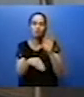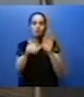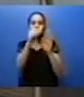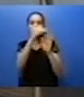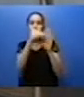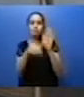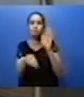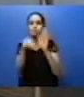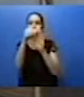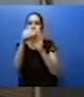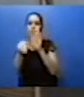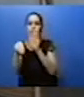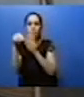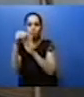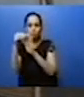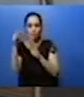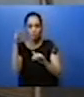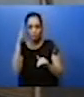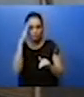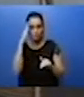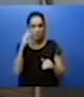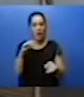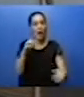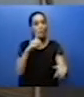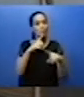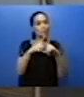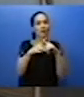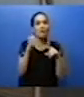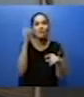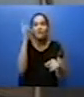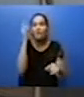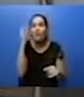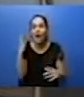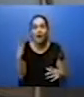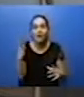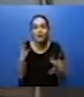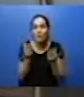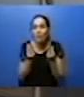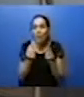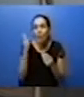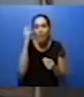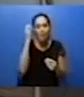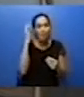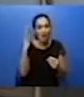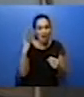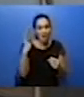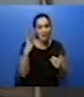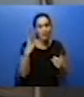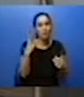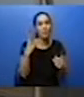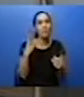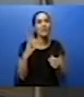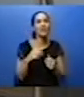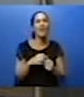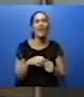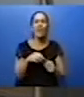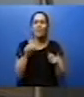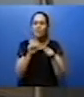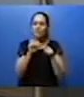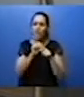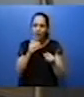multiplicação mais fácil de todos né gente e a multiplicação é feita de forma